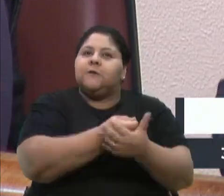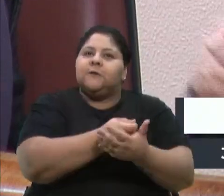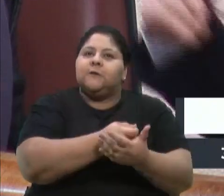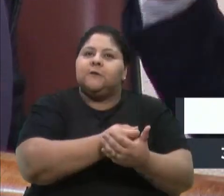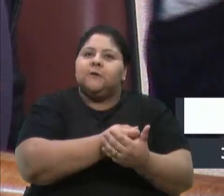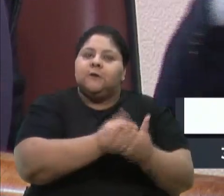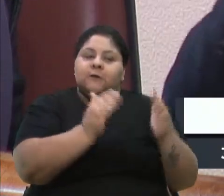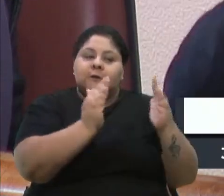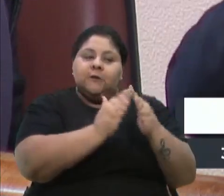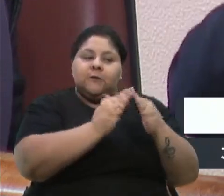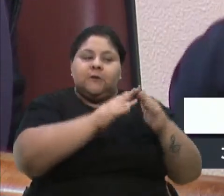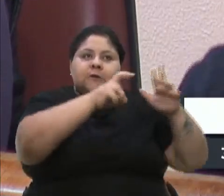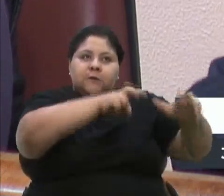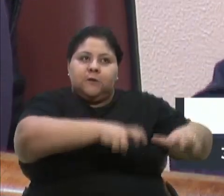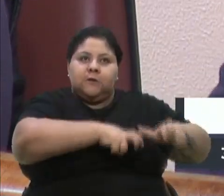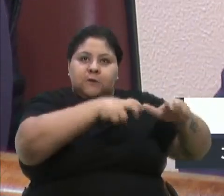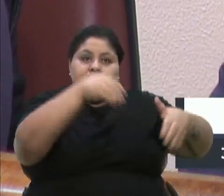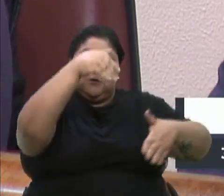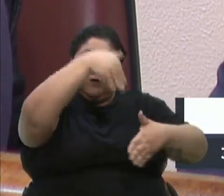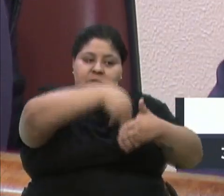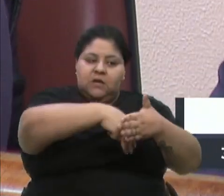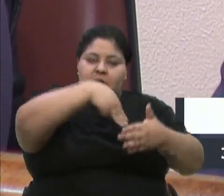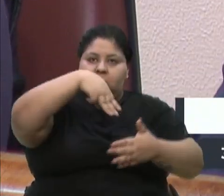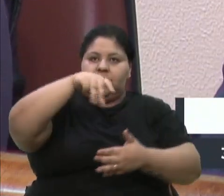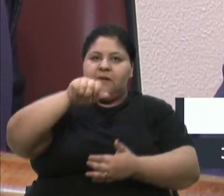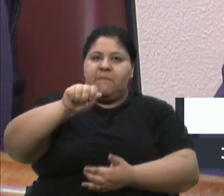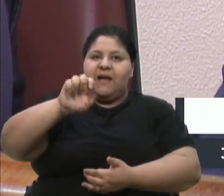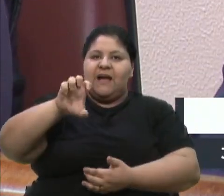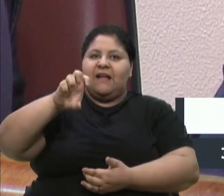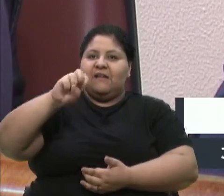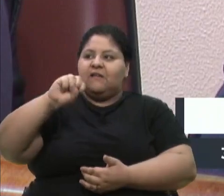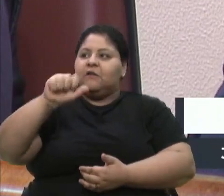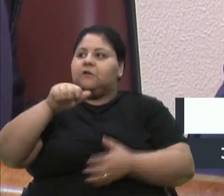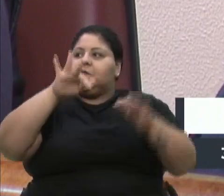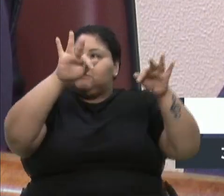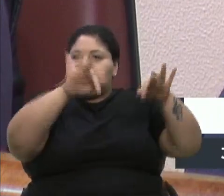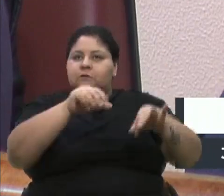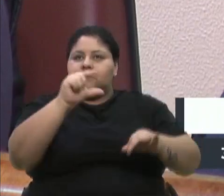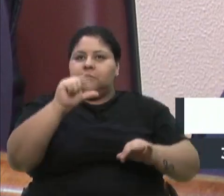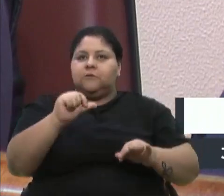Agricultor dentro da Maesa. Encerradas pequenas comunicações.